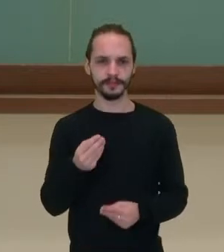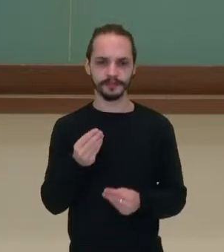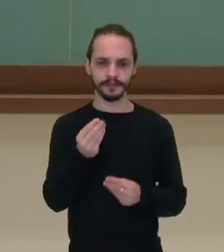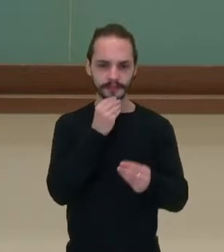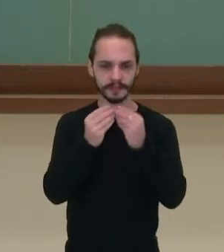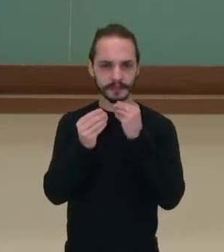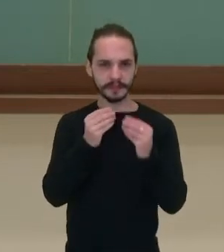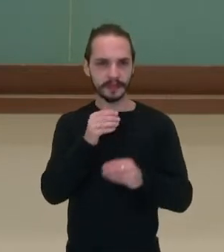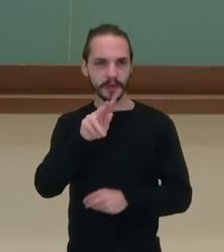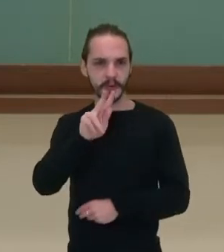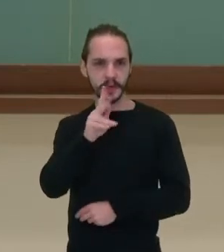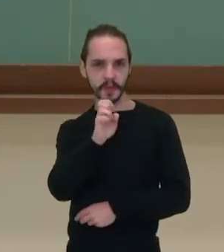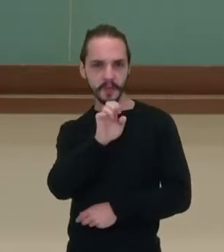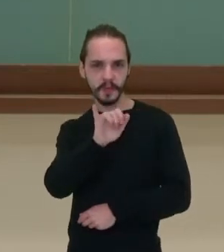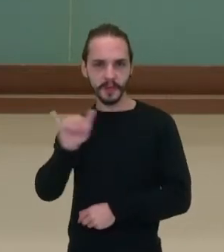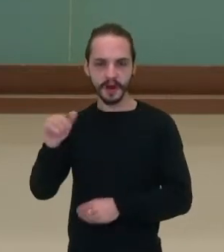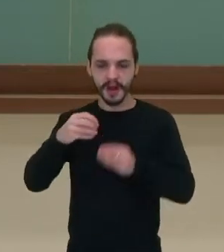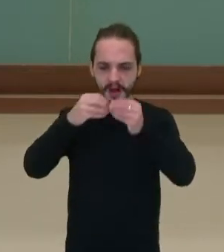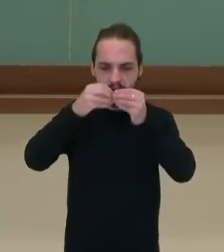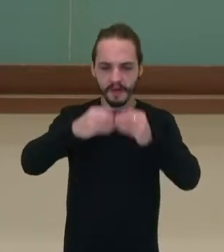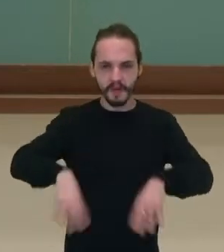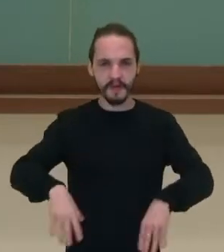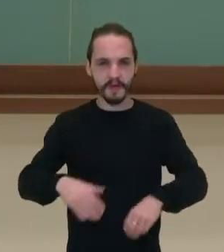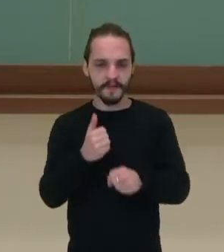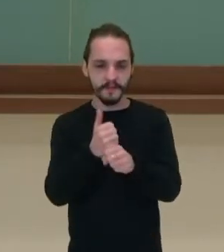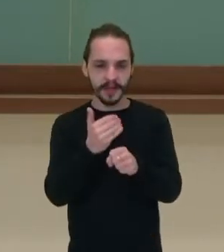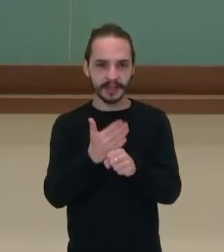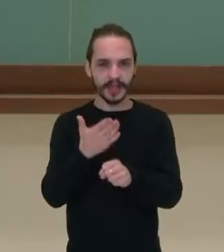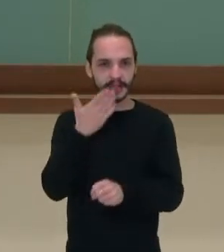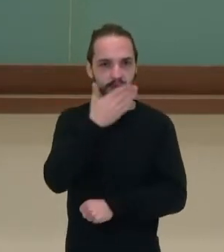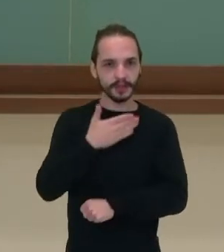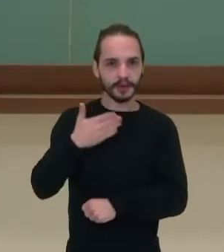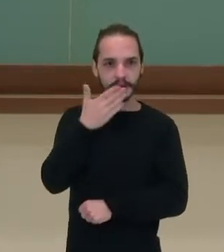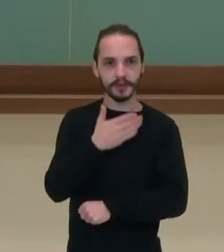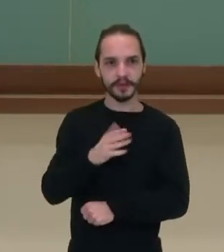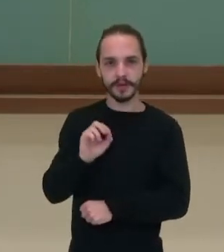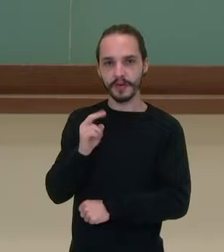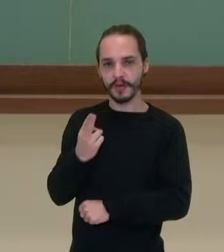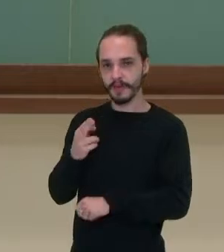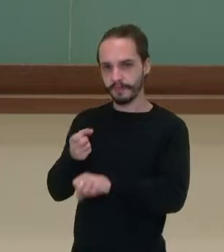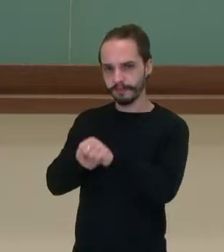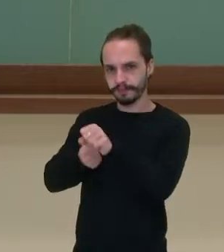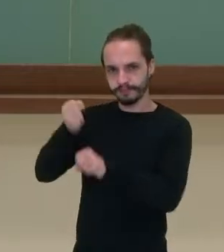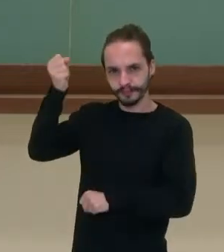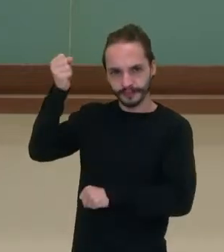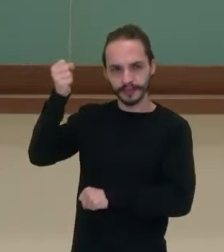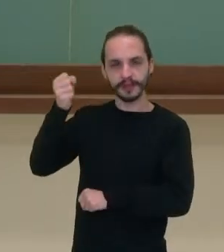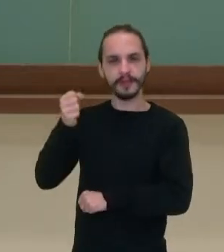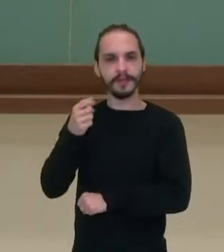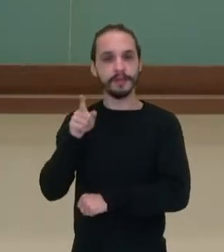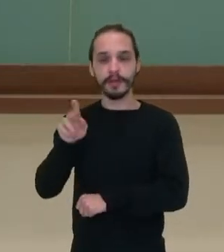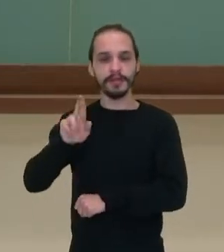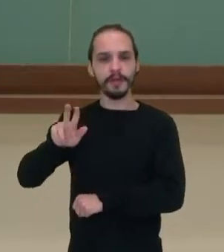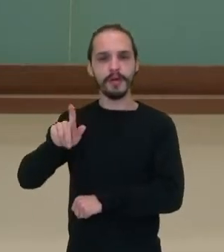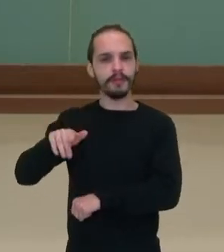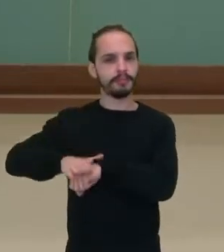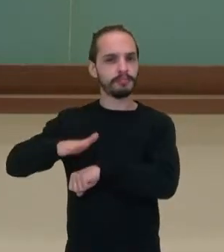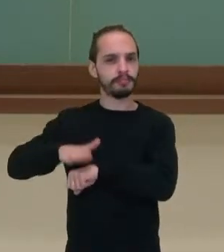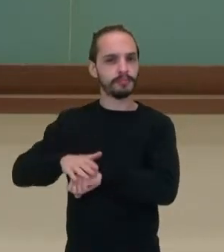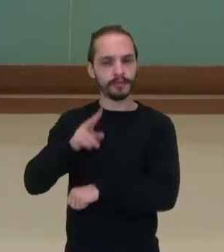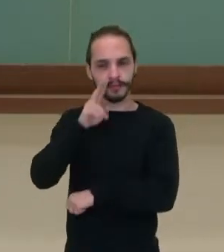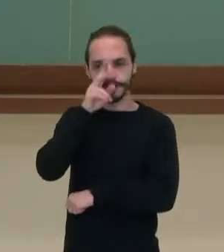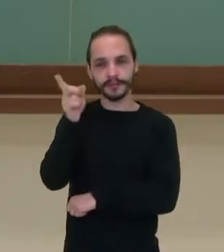né, comer ovo, batata doce, ou o He-Man ter a força, sendo que não é ele que promove essa força.